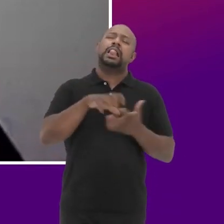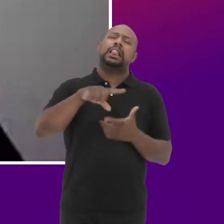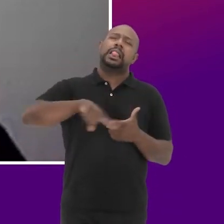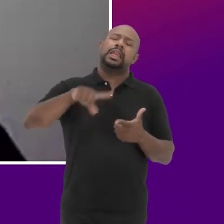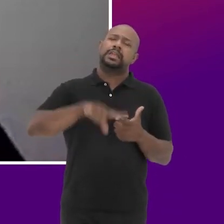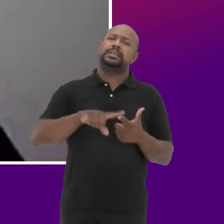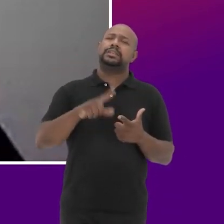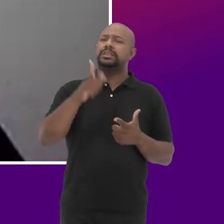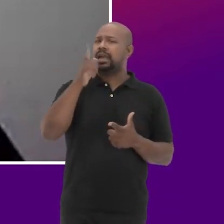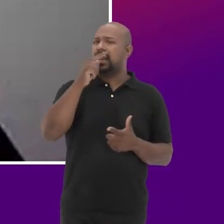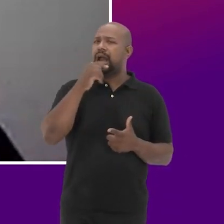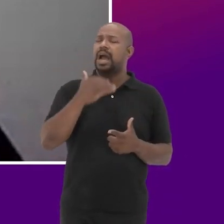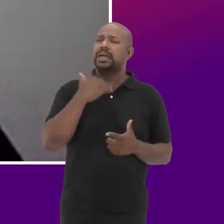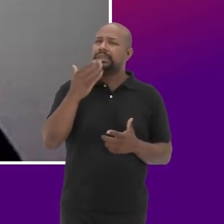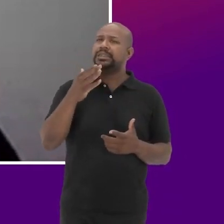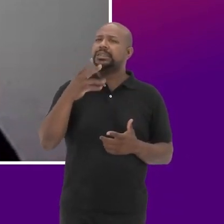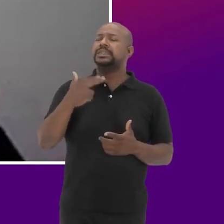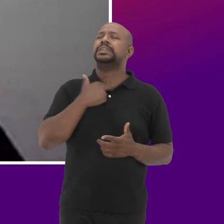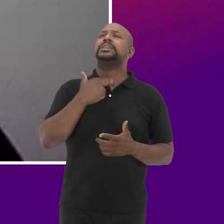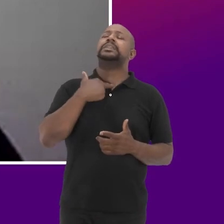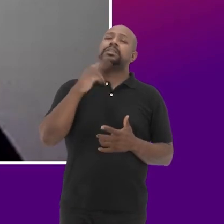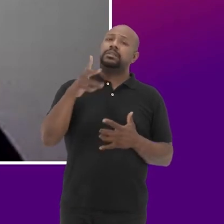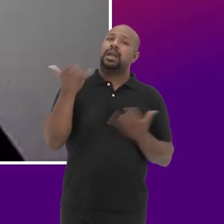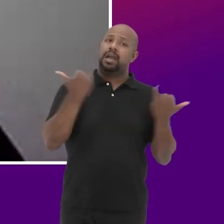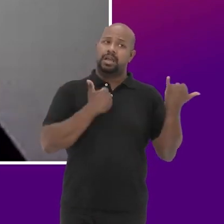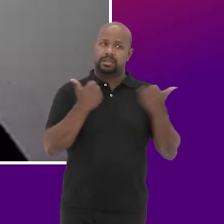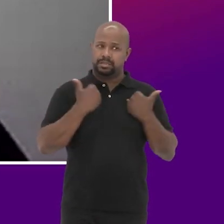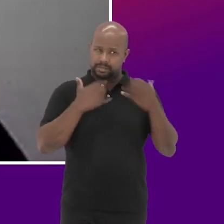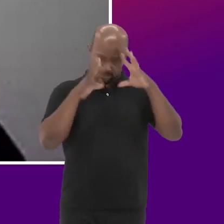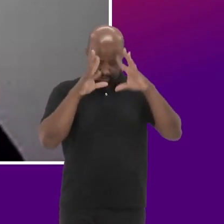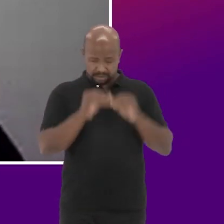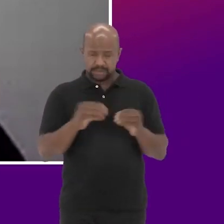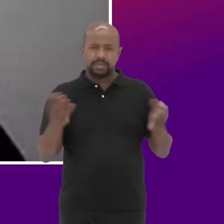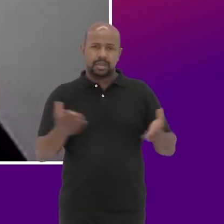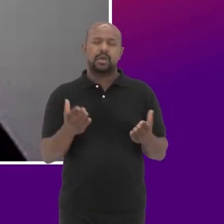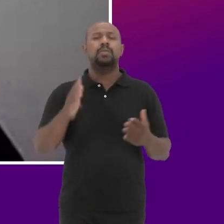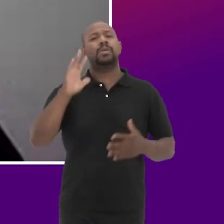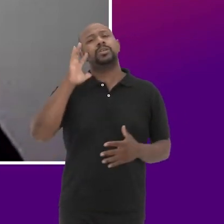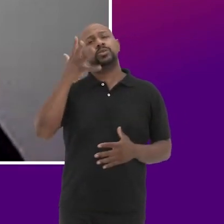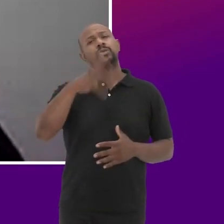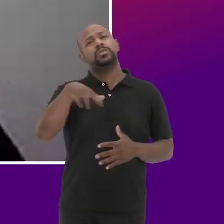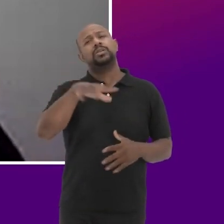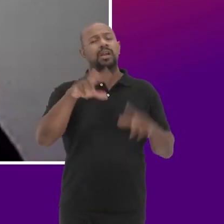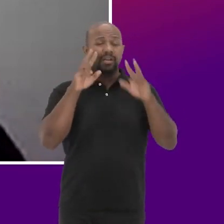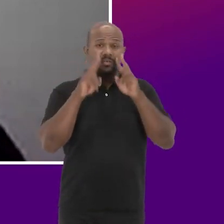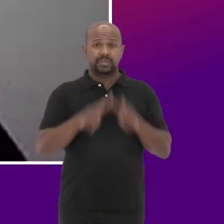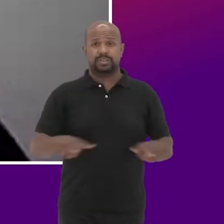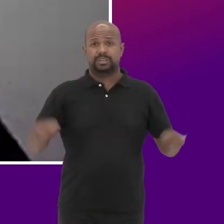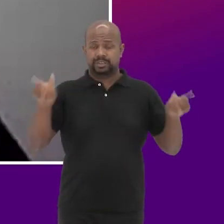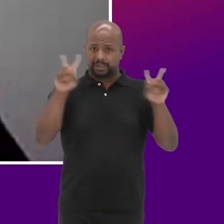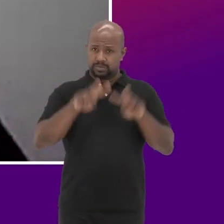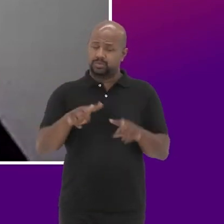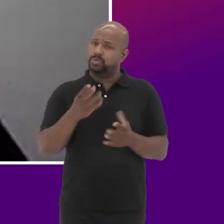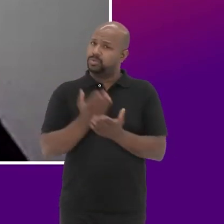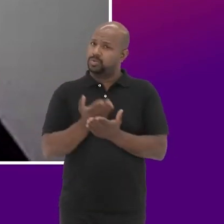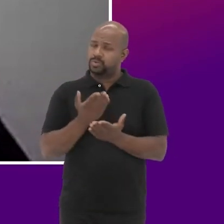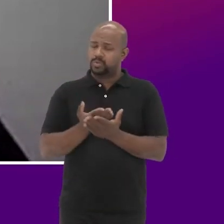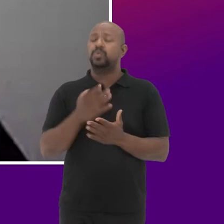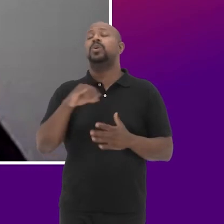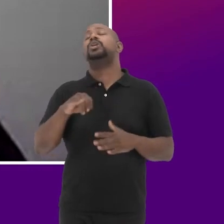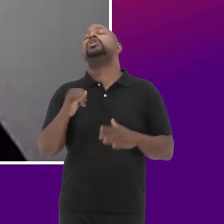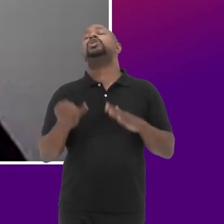crise hídrica que está nos avizinhando. Então, trago uma solução, uma visão do